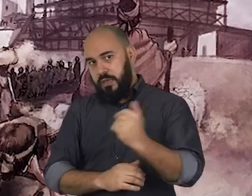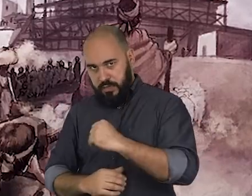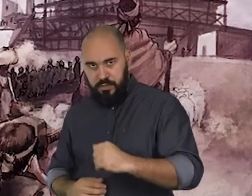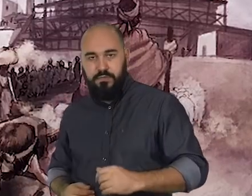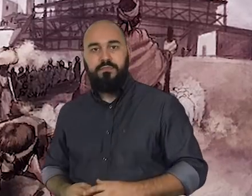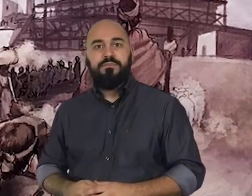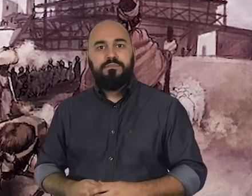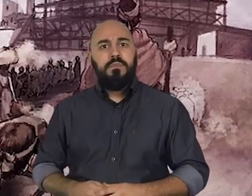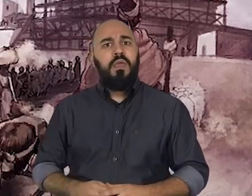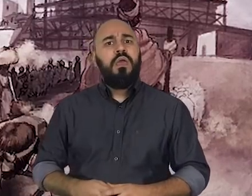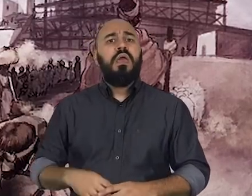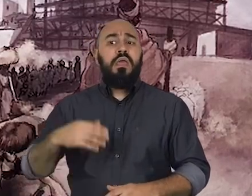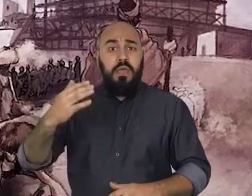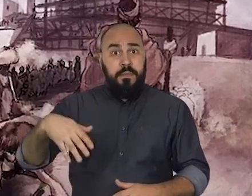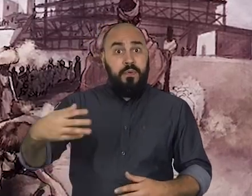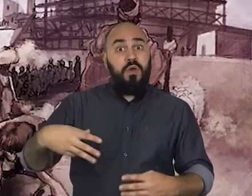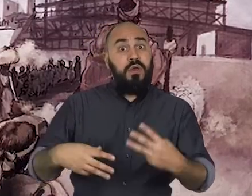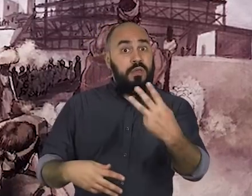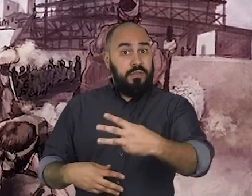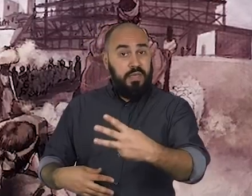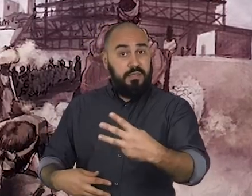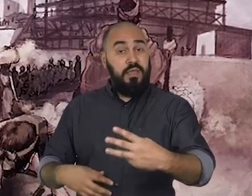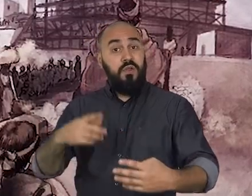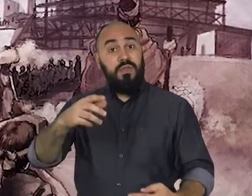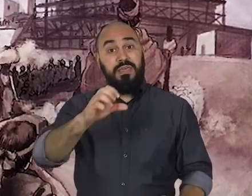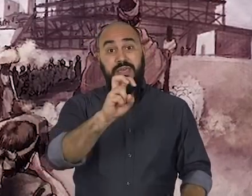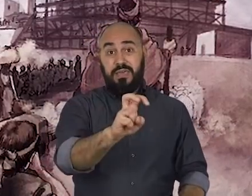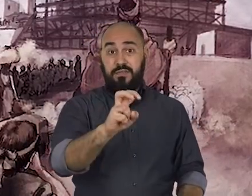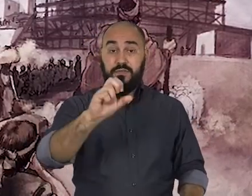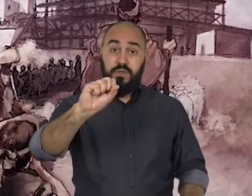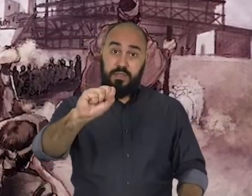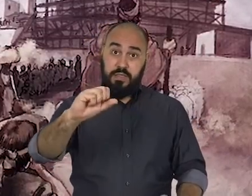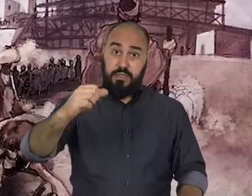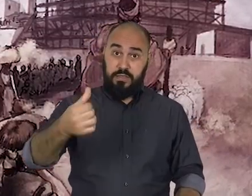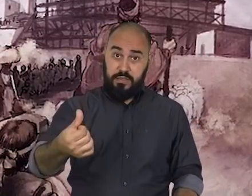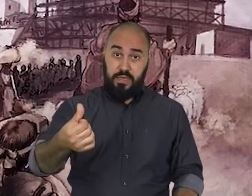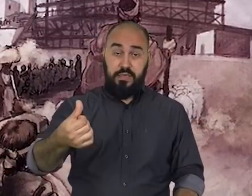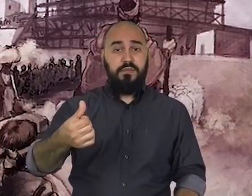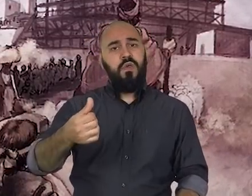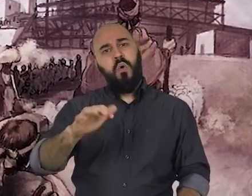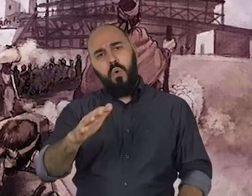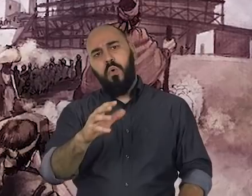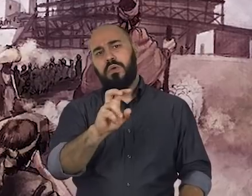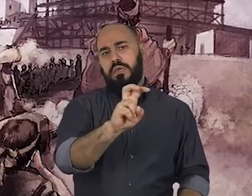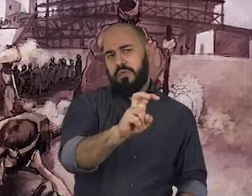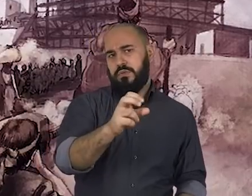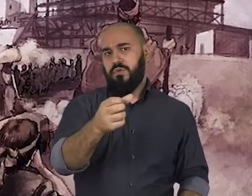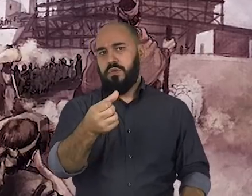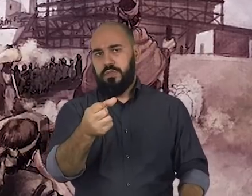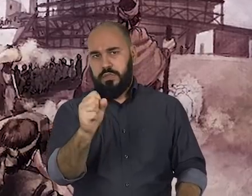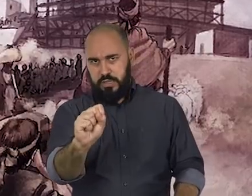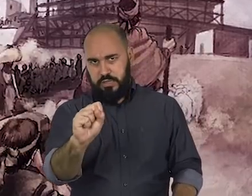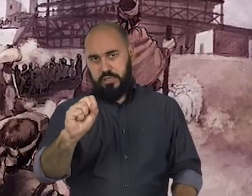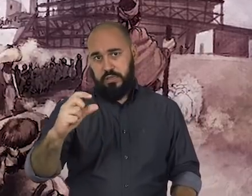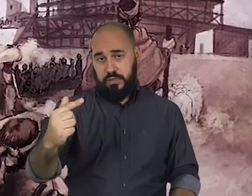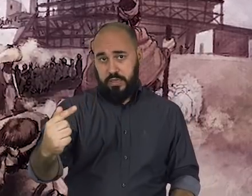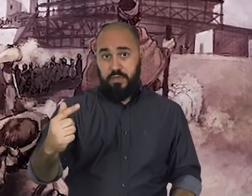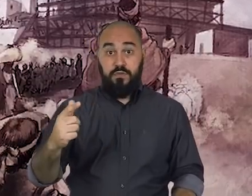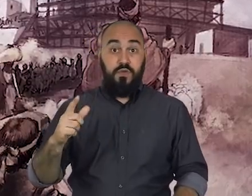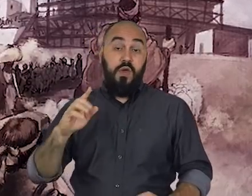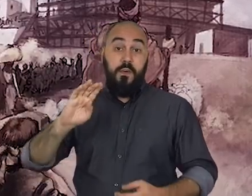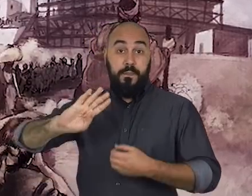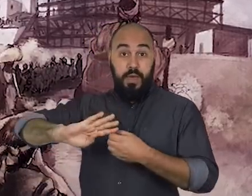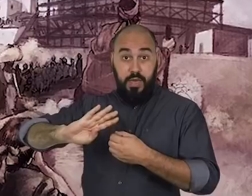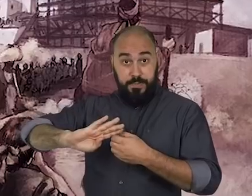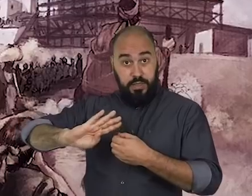após a conquista de Jerusalém em 586, alguns autores colocam 587 a.C., os babilônios saquearam